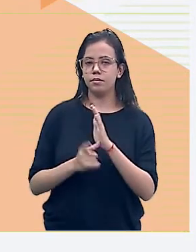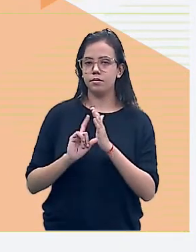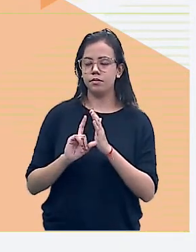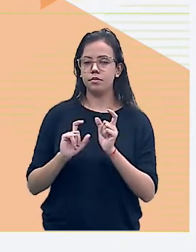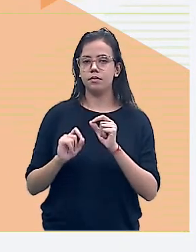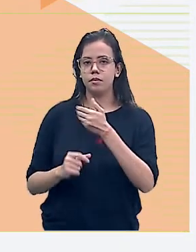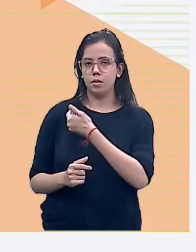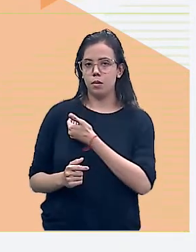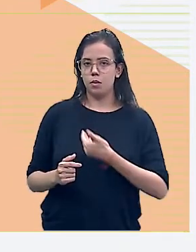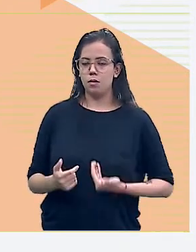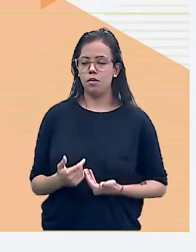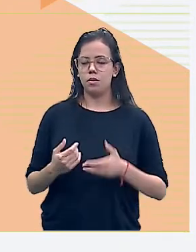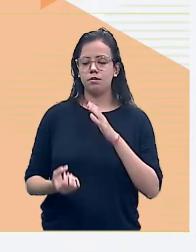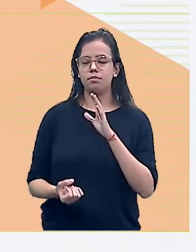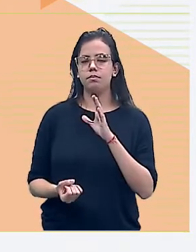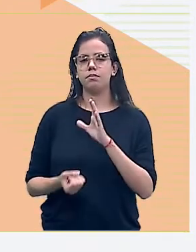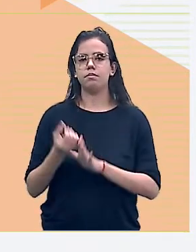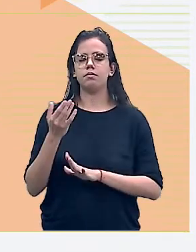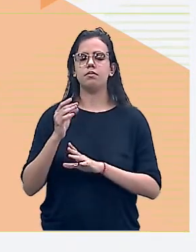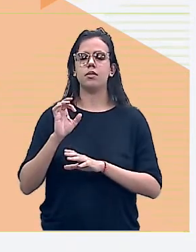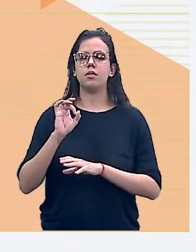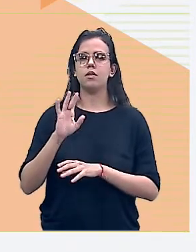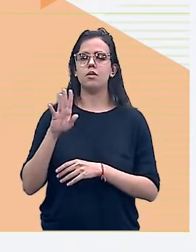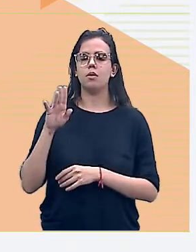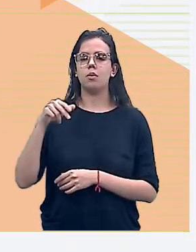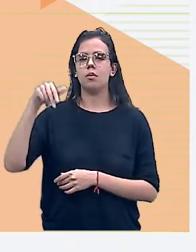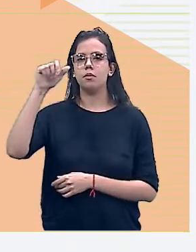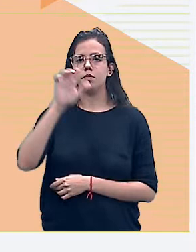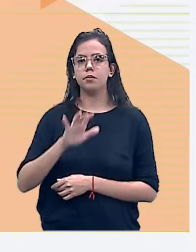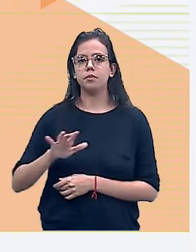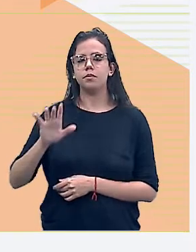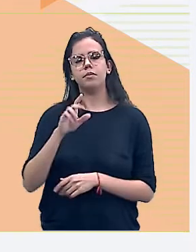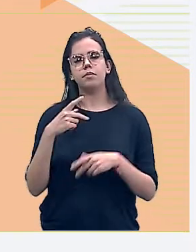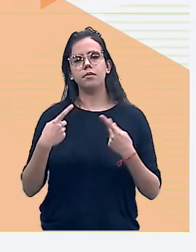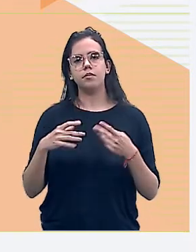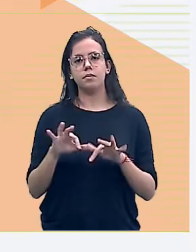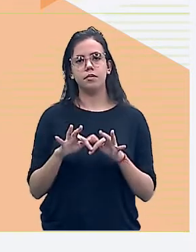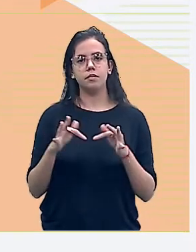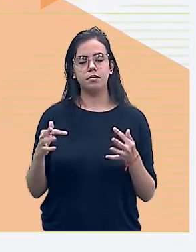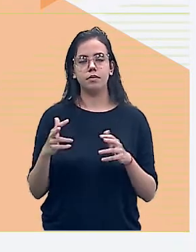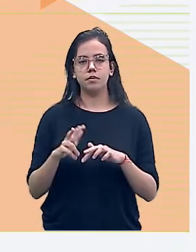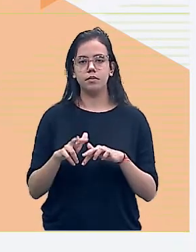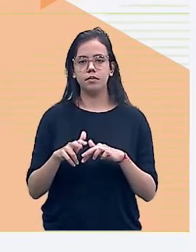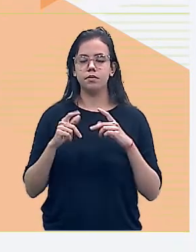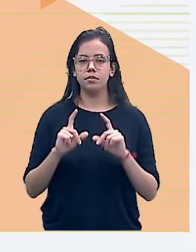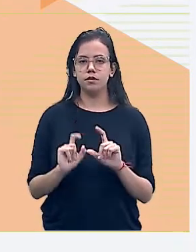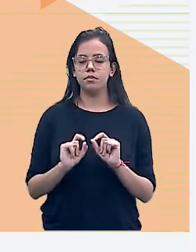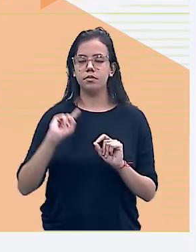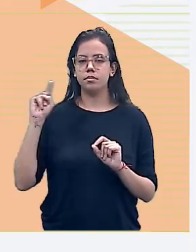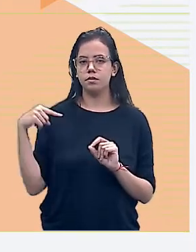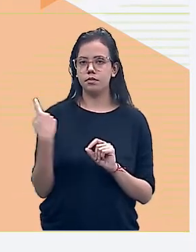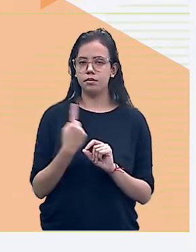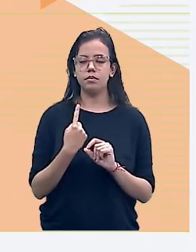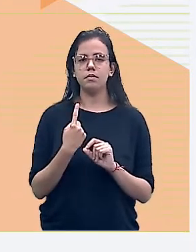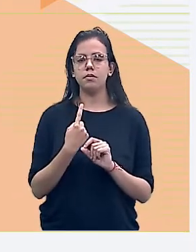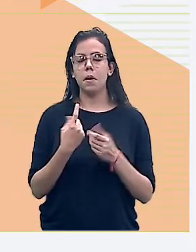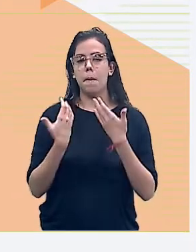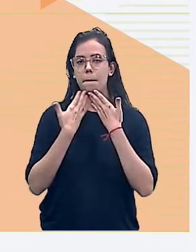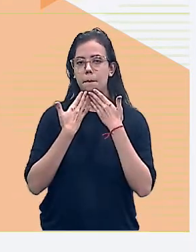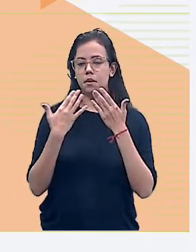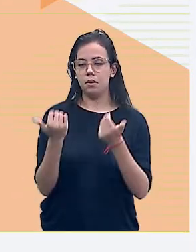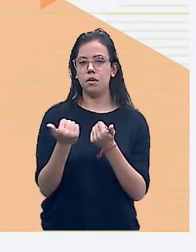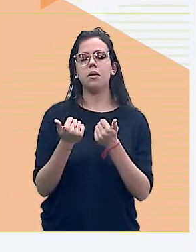estado para uma nação de forma trivial simplória E aí por conta disso nós acabaremos